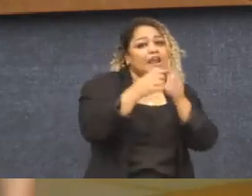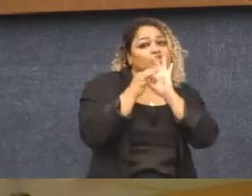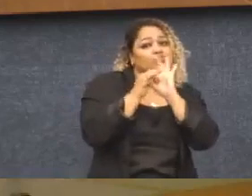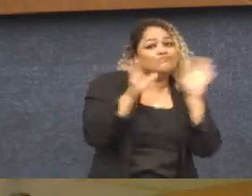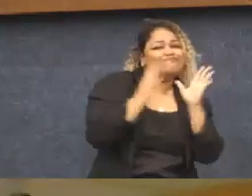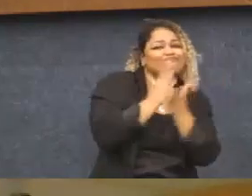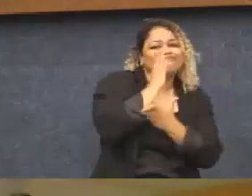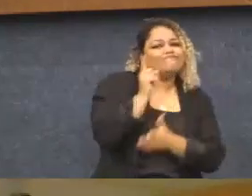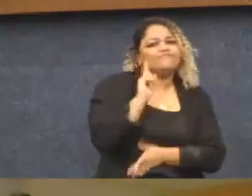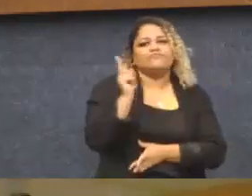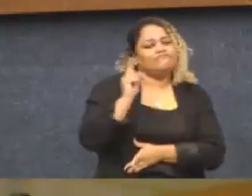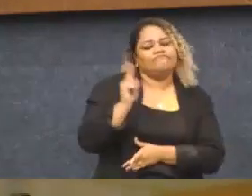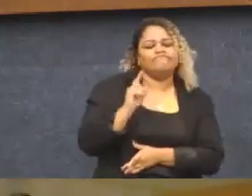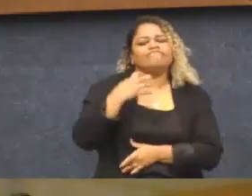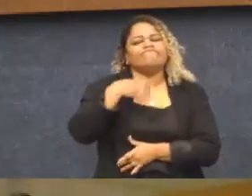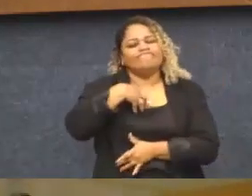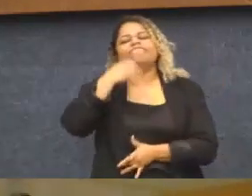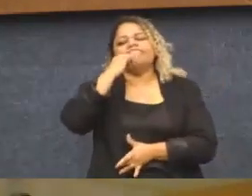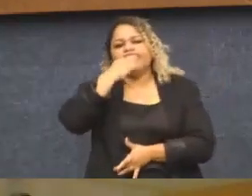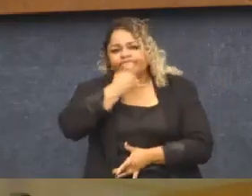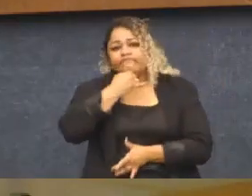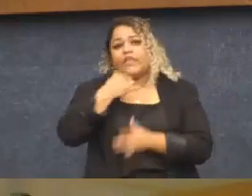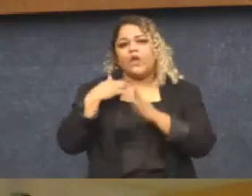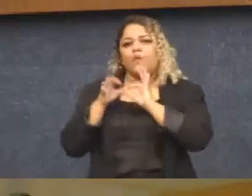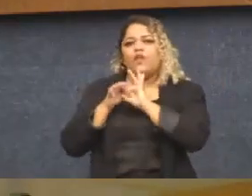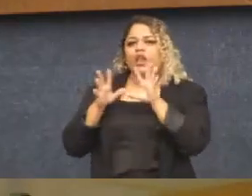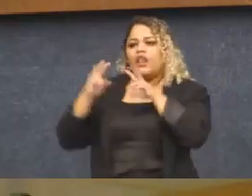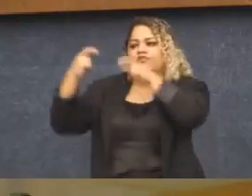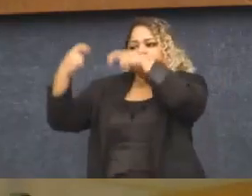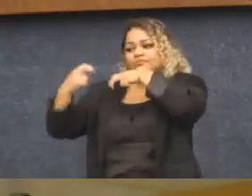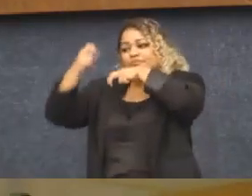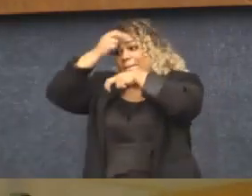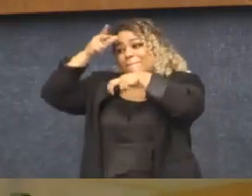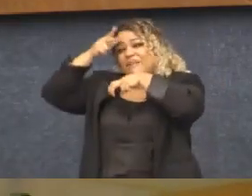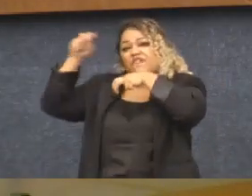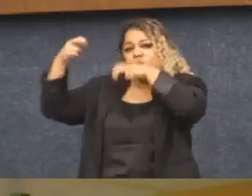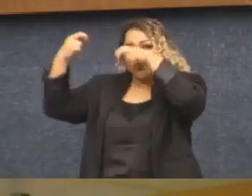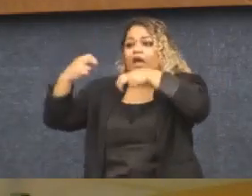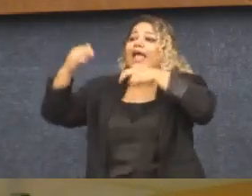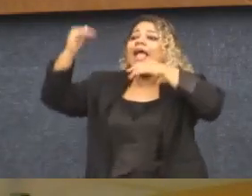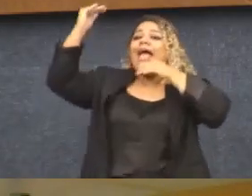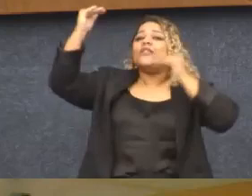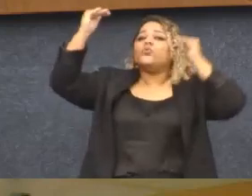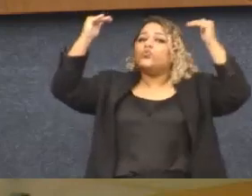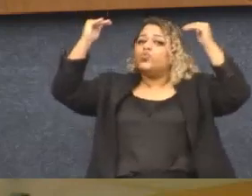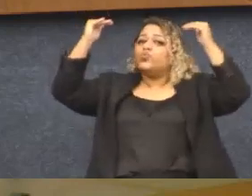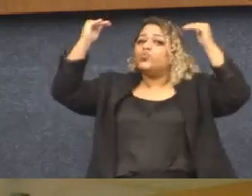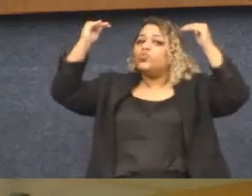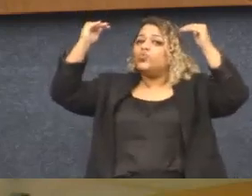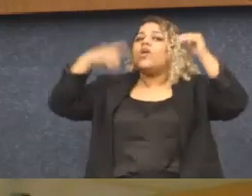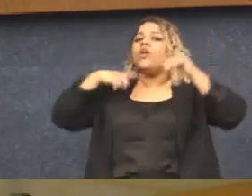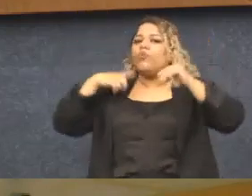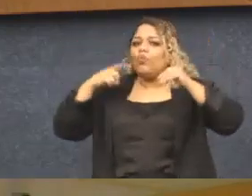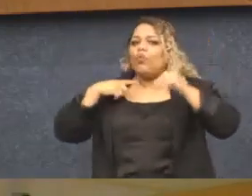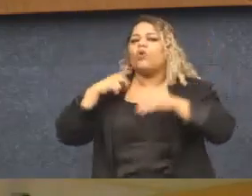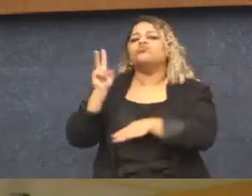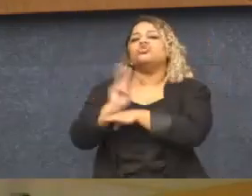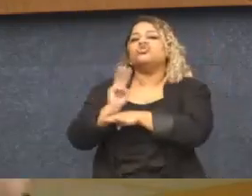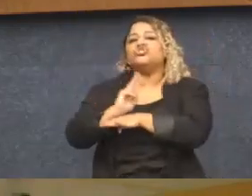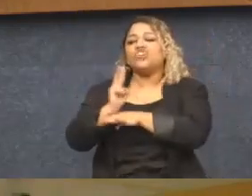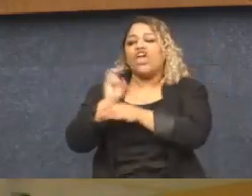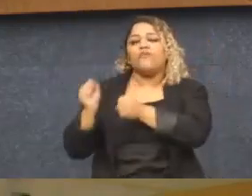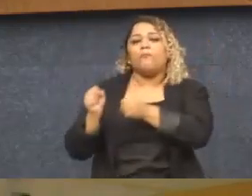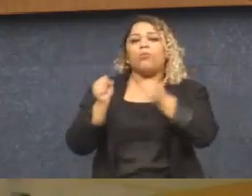conseguido. Estou à disposição de sentar com o prefeito como dois adultos, como dois chefes de poder para tentar